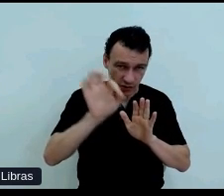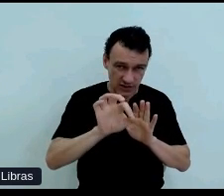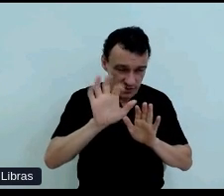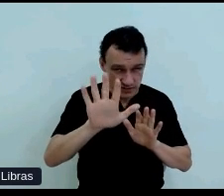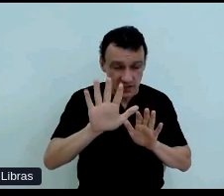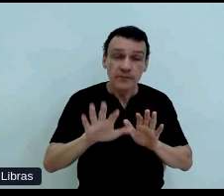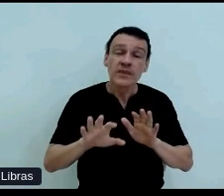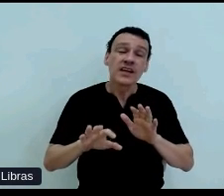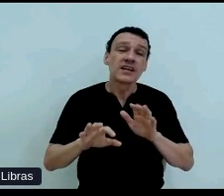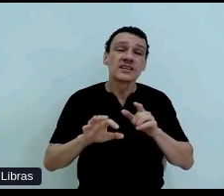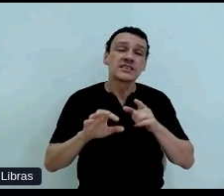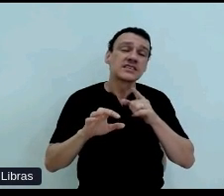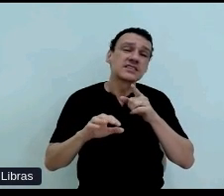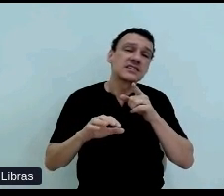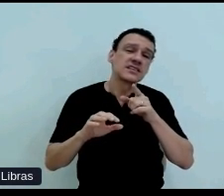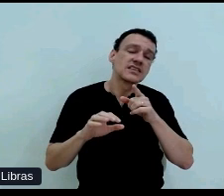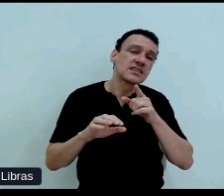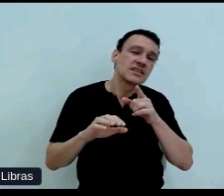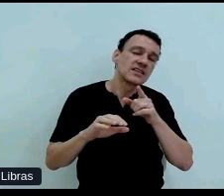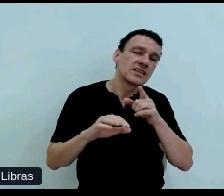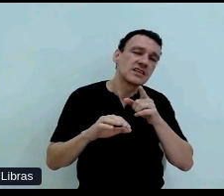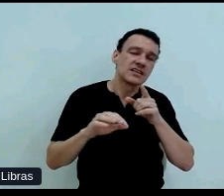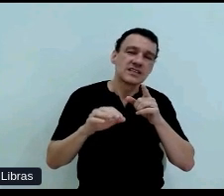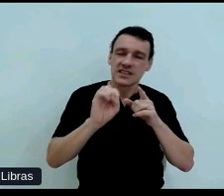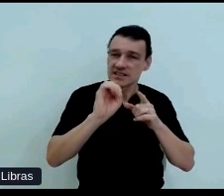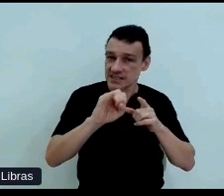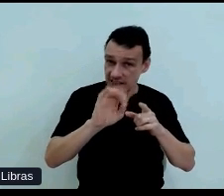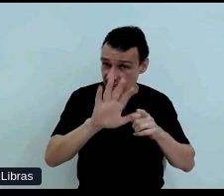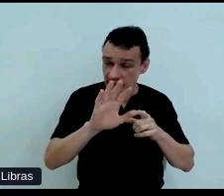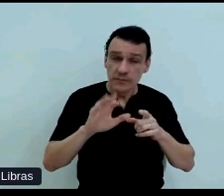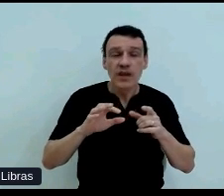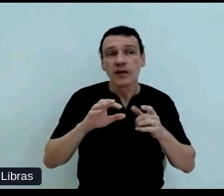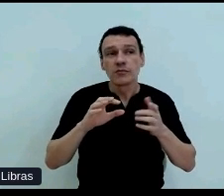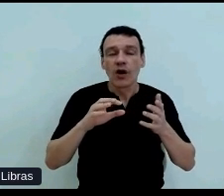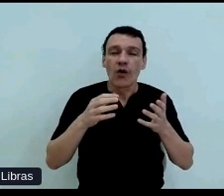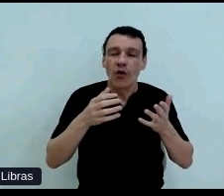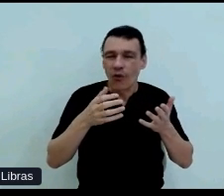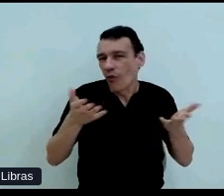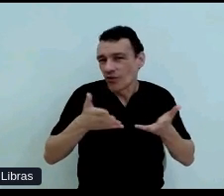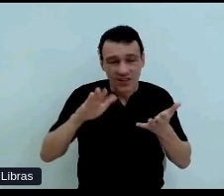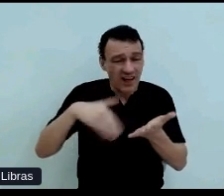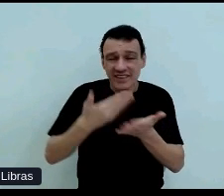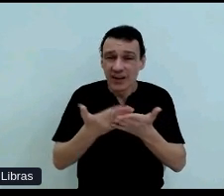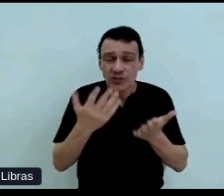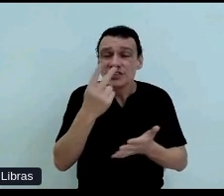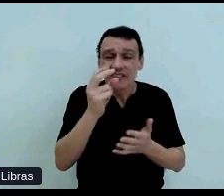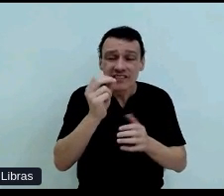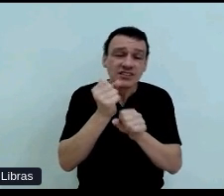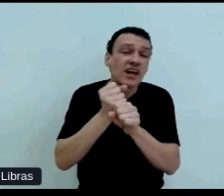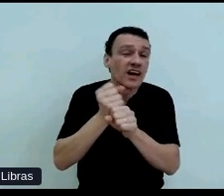que tem mais de 30 anos, nós não temos um número satisfatório de